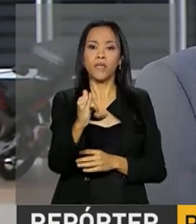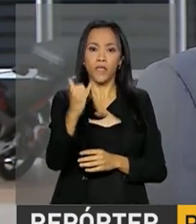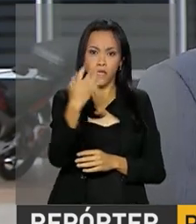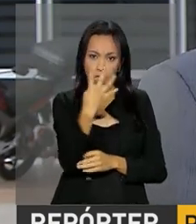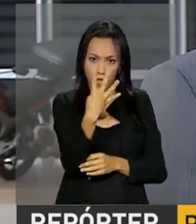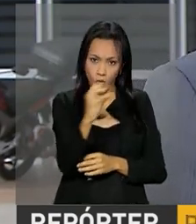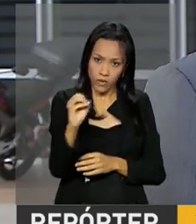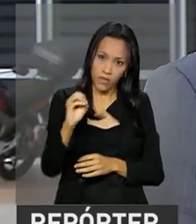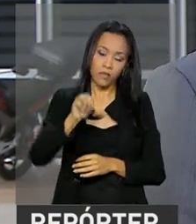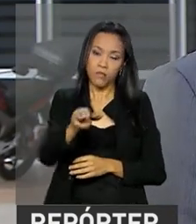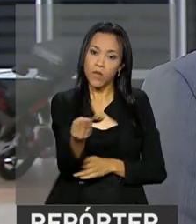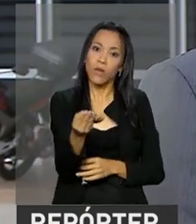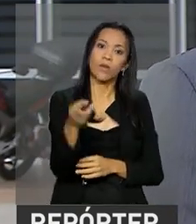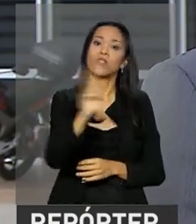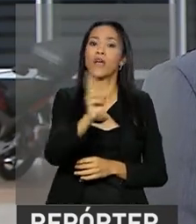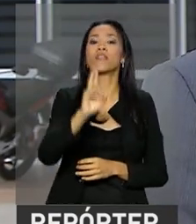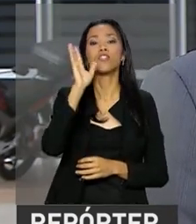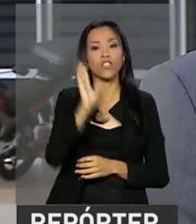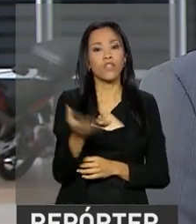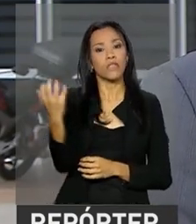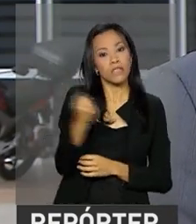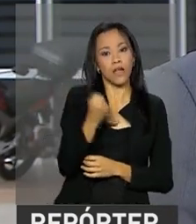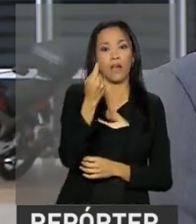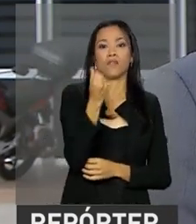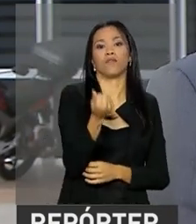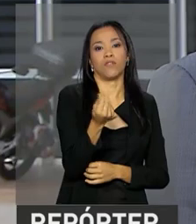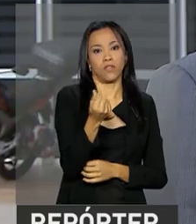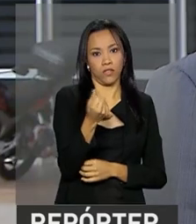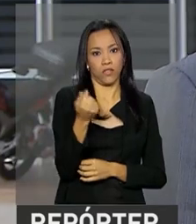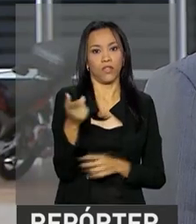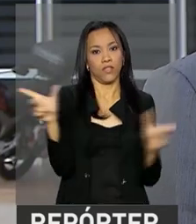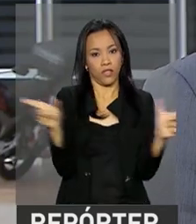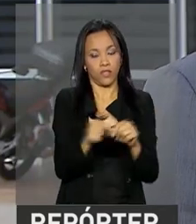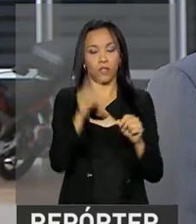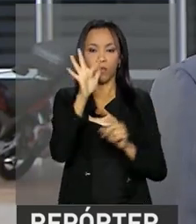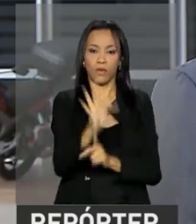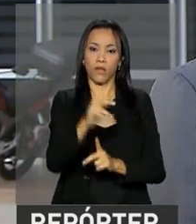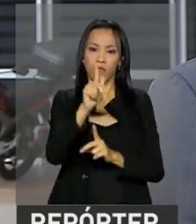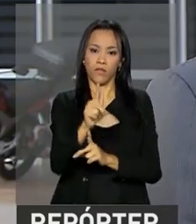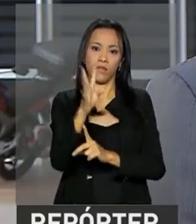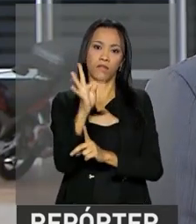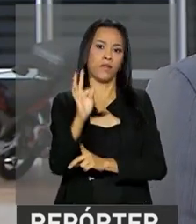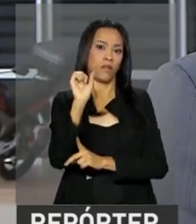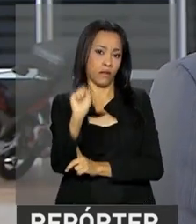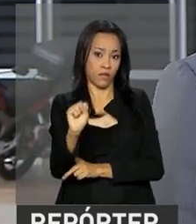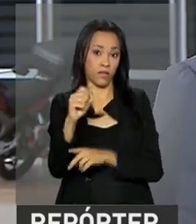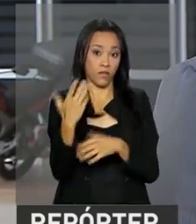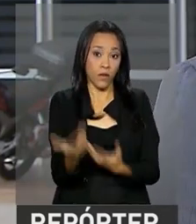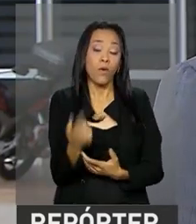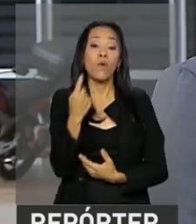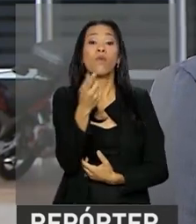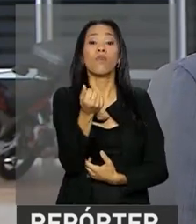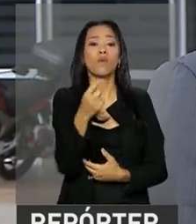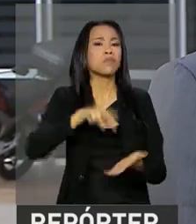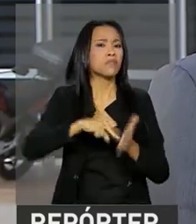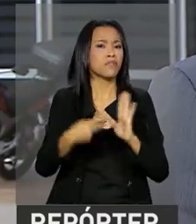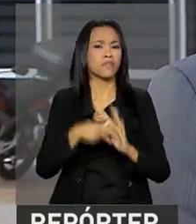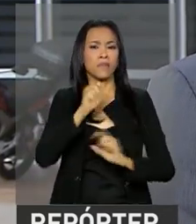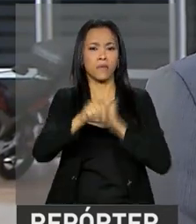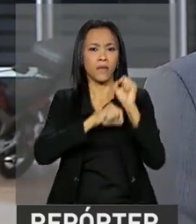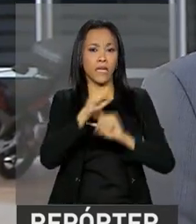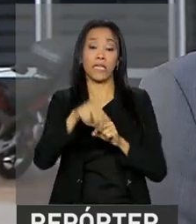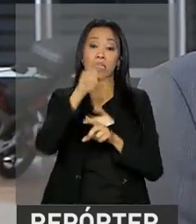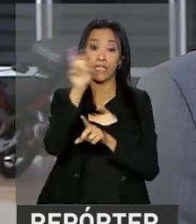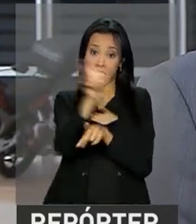400 milhões deais já foram sacados das contas inativas do FGTS. O valor representa